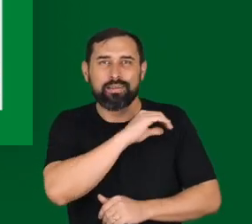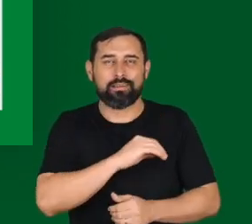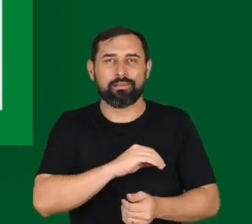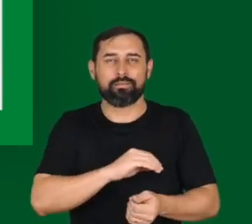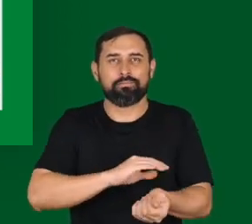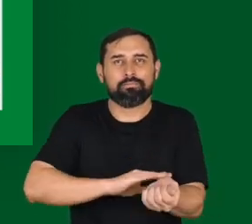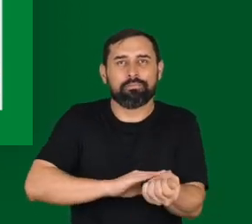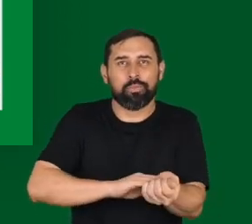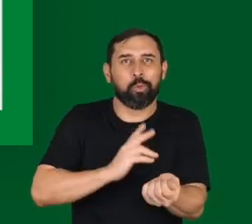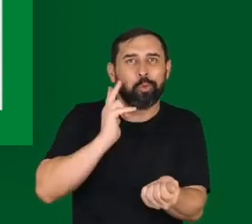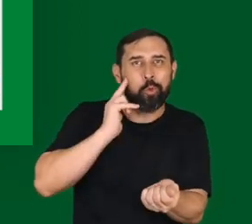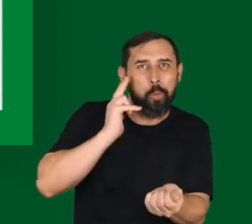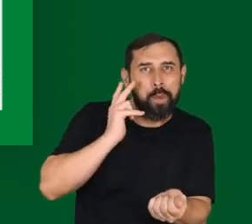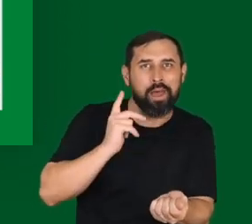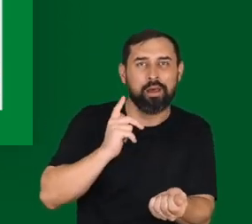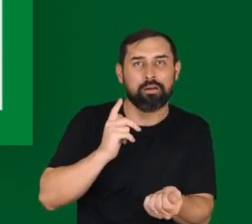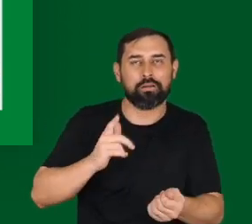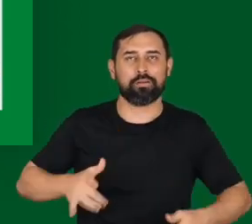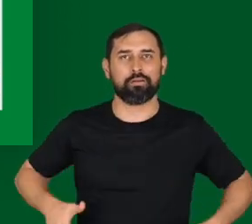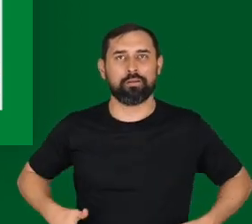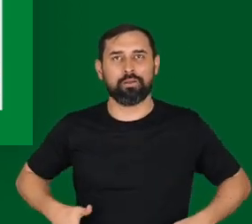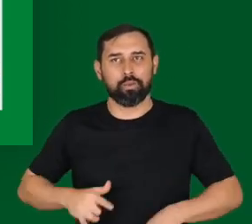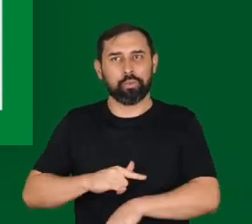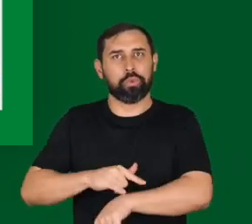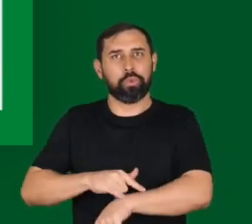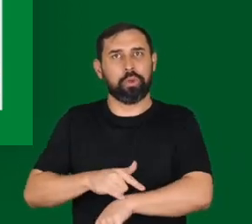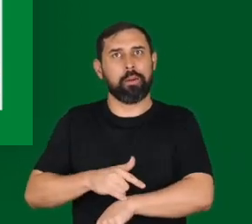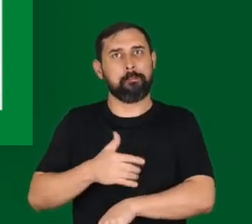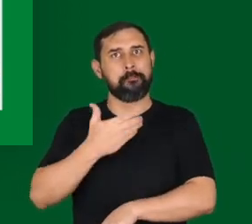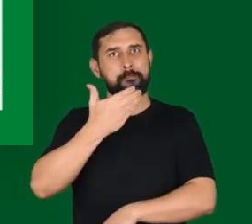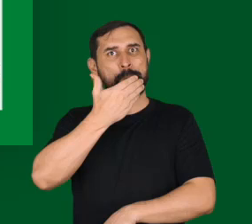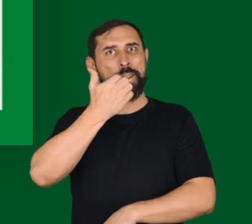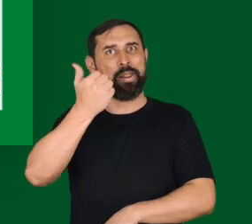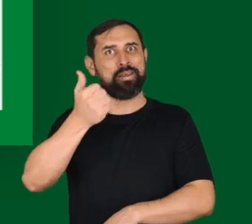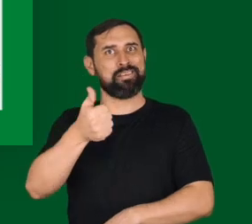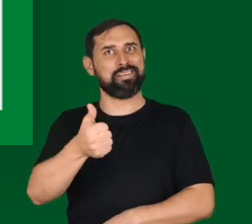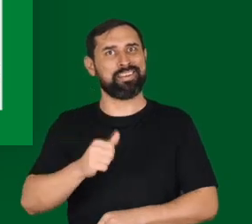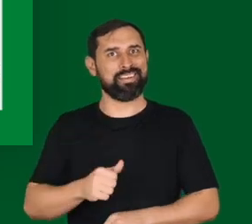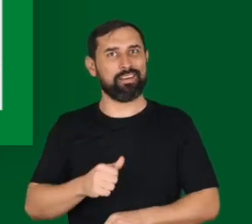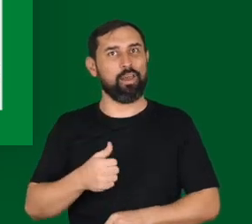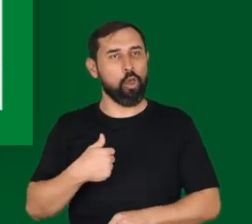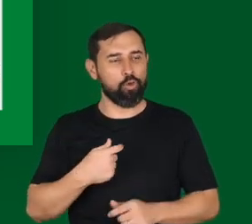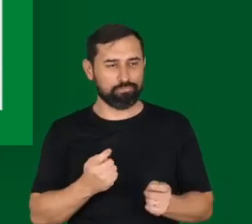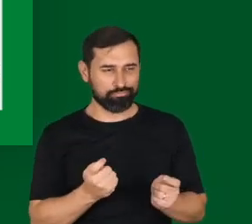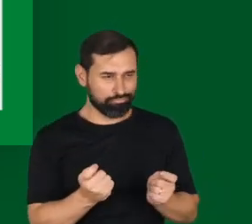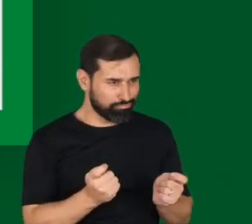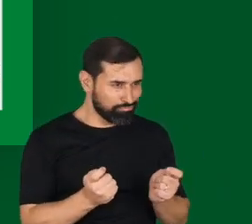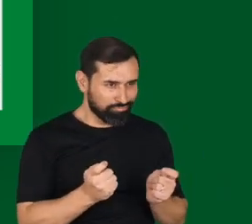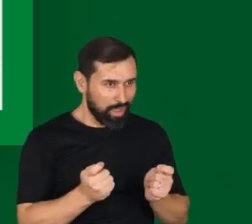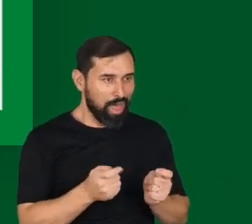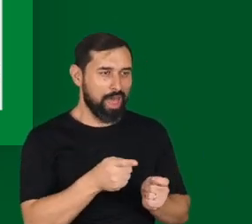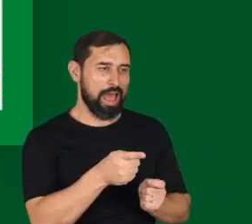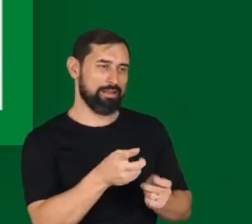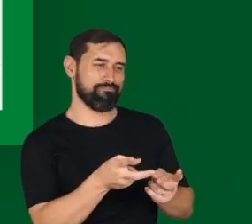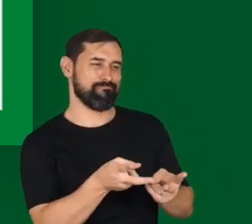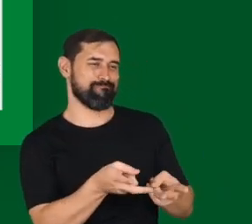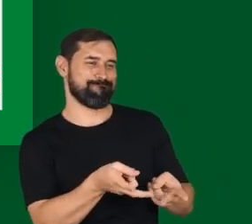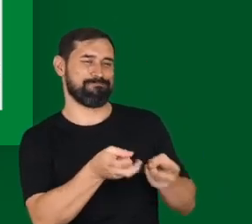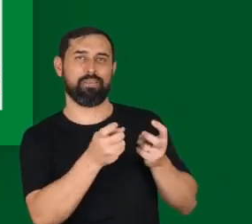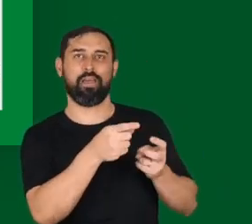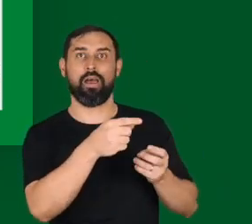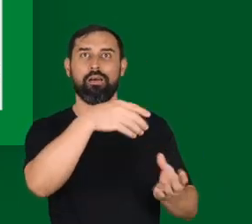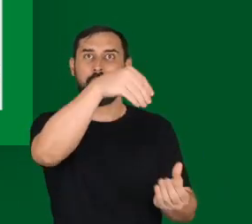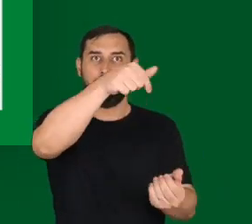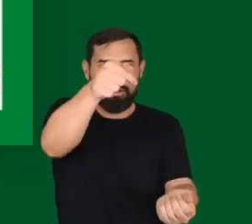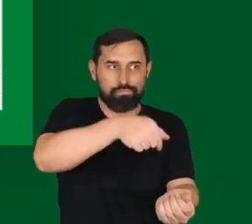de normalidade, aumento da pressão de pulso, o débito urinário, ele vai começar a apresentar um débito urinário e eu vou ter uma